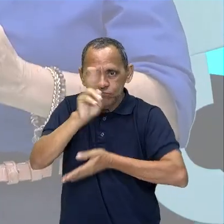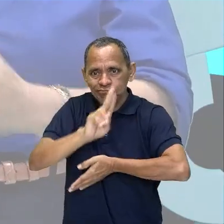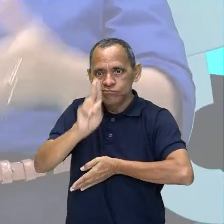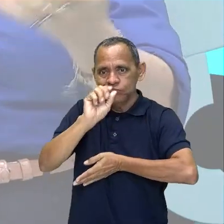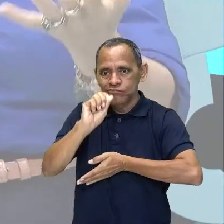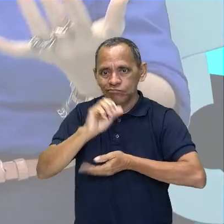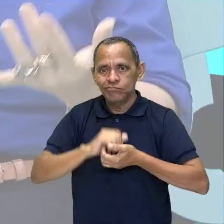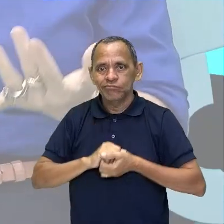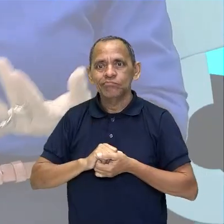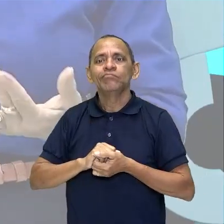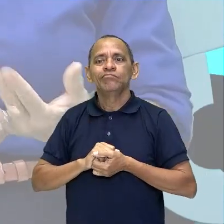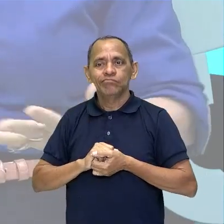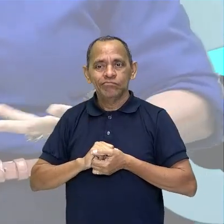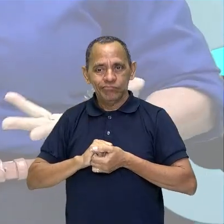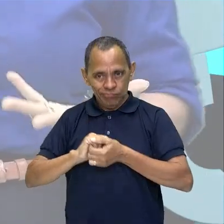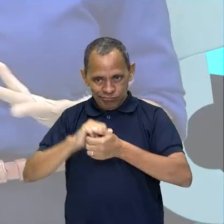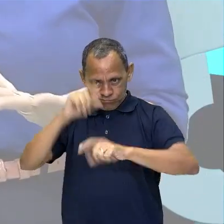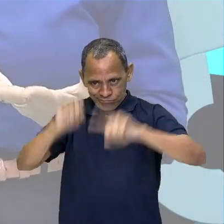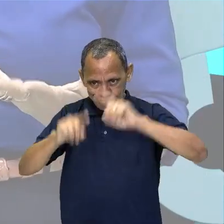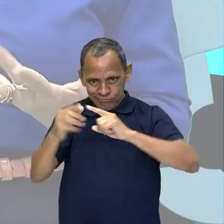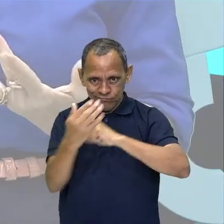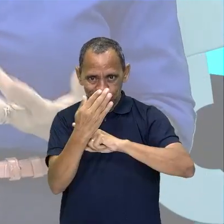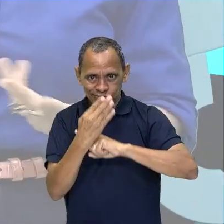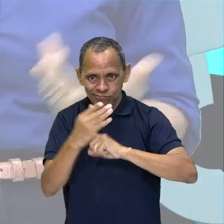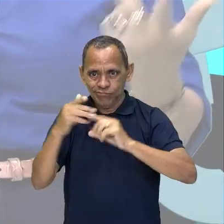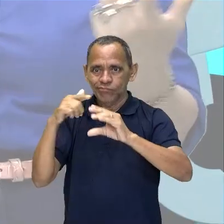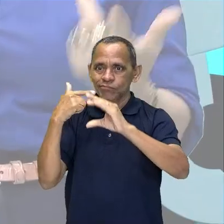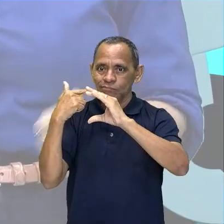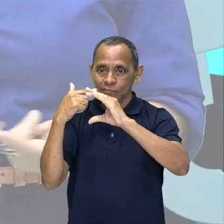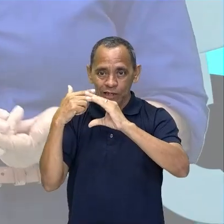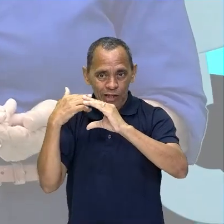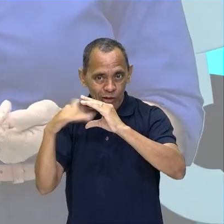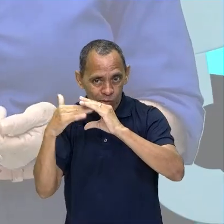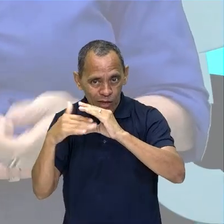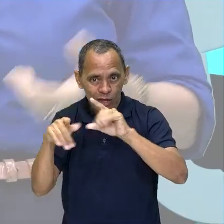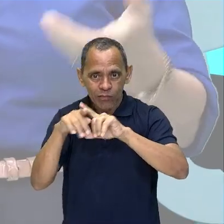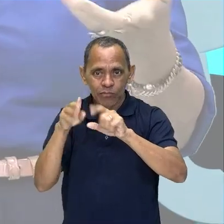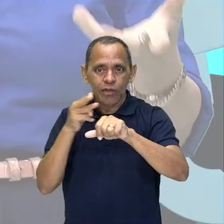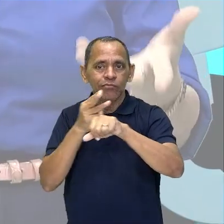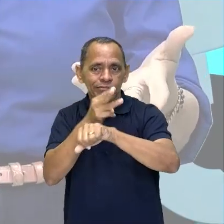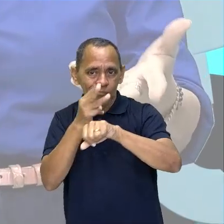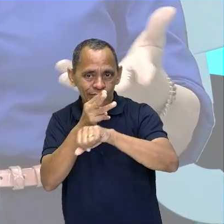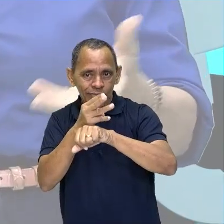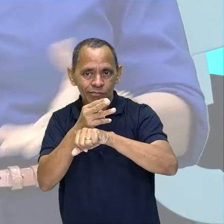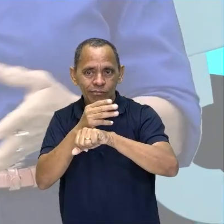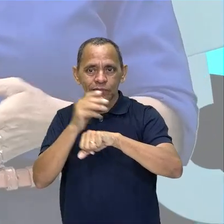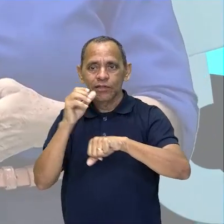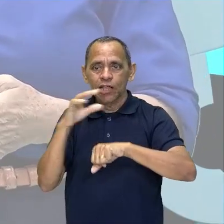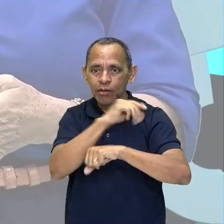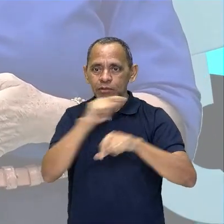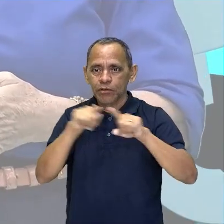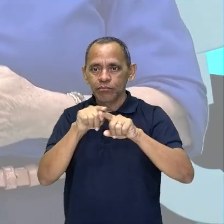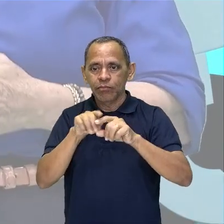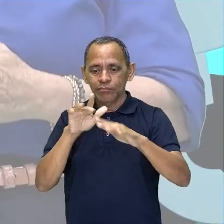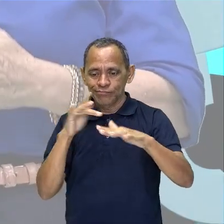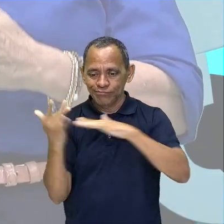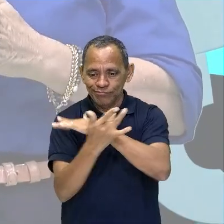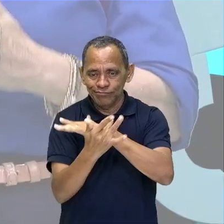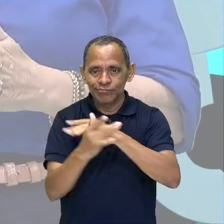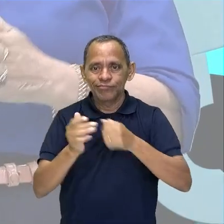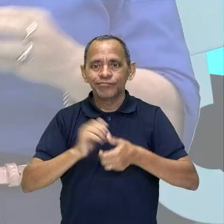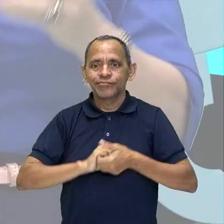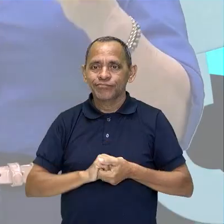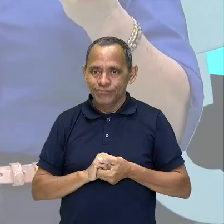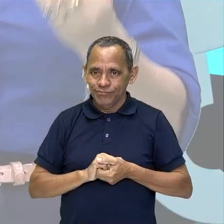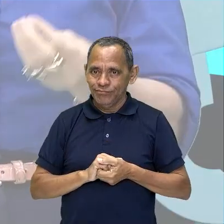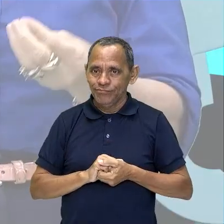esses recursos como os e-mails, as mensagens instantâneas e redes sociais.